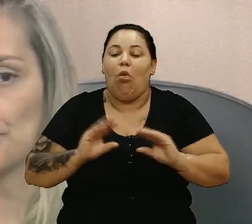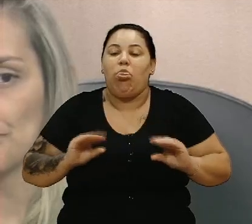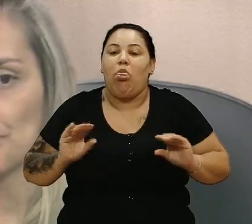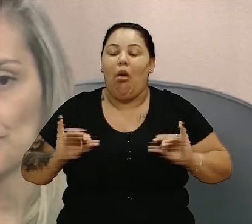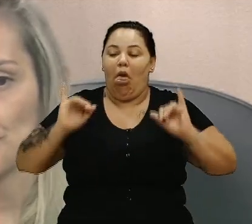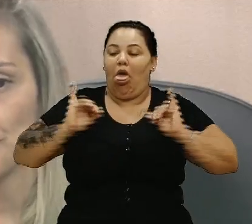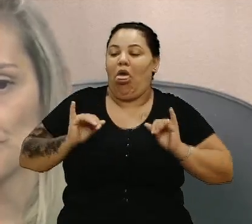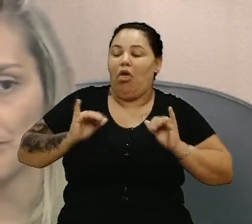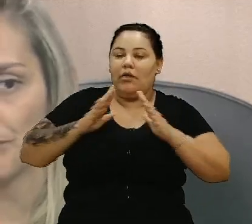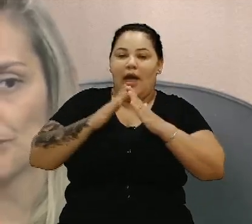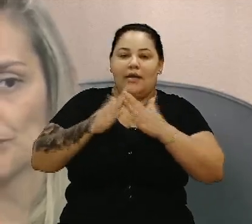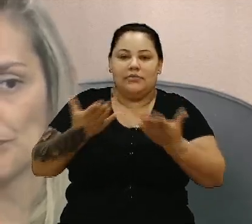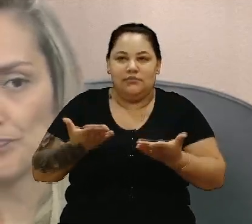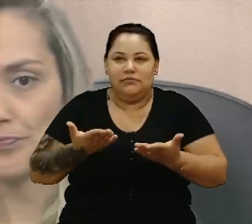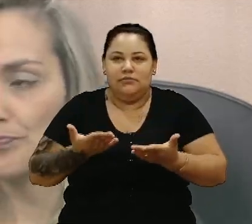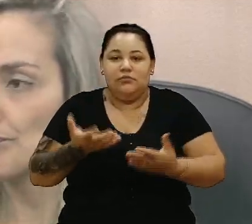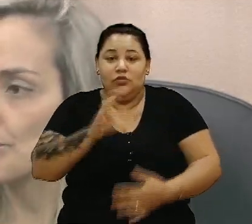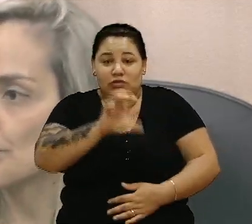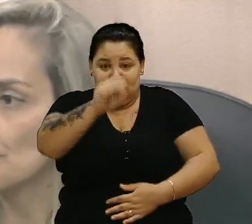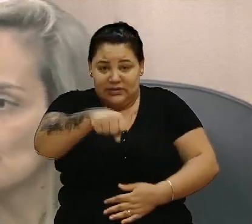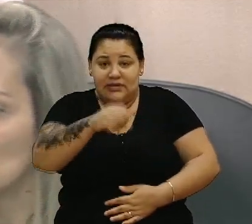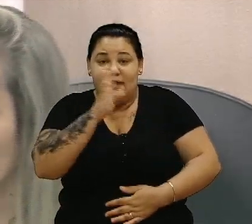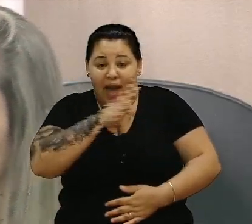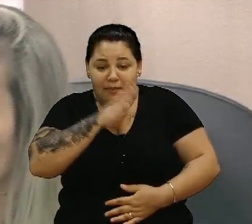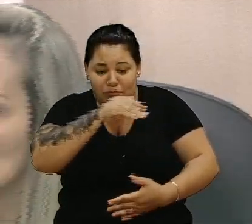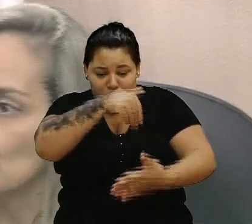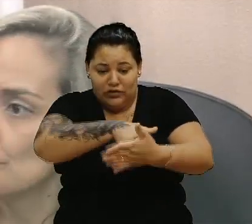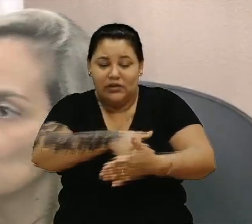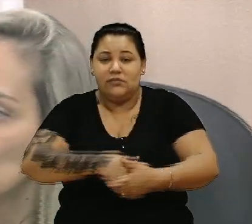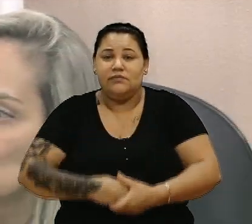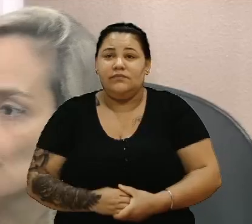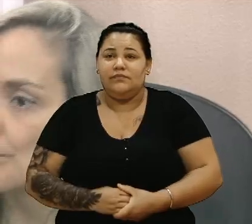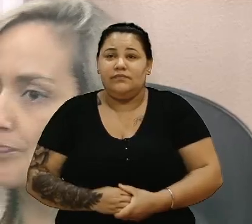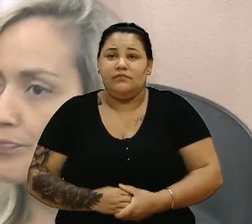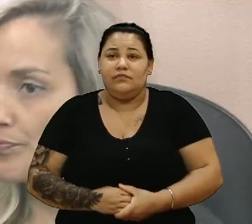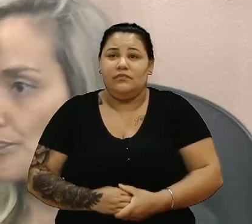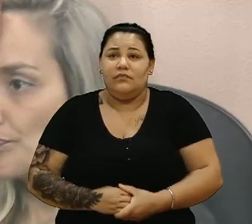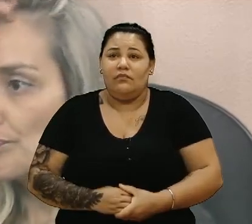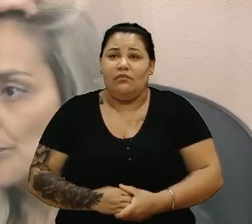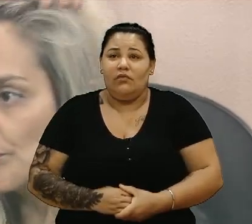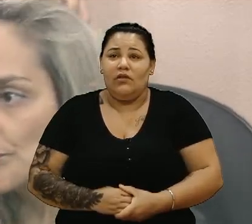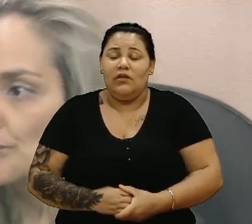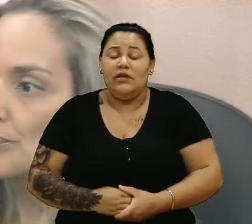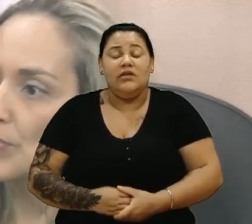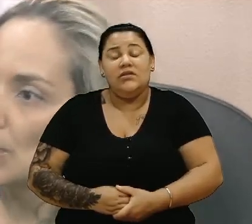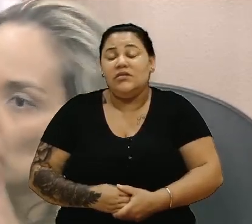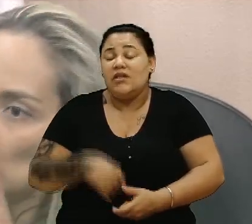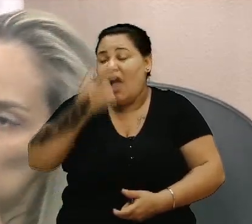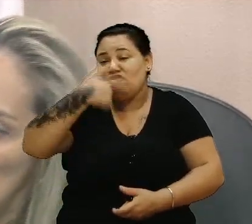Então, por isso que sim é regime de urgência, presidente. E se entende diferente, é simples. Só